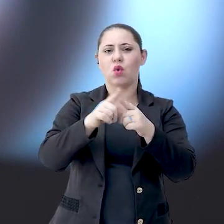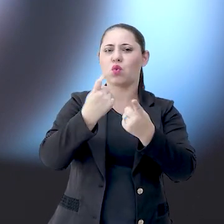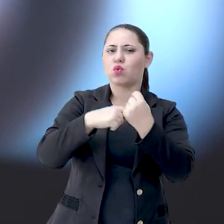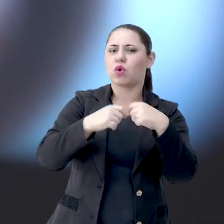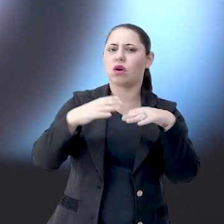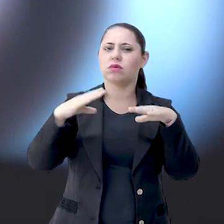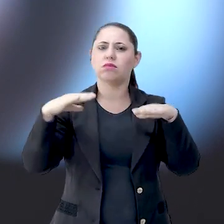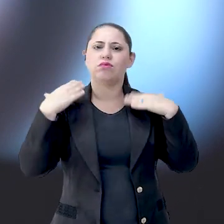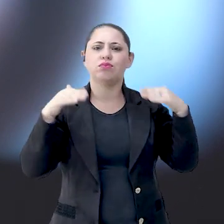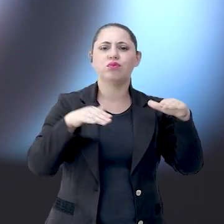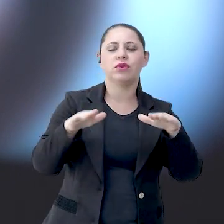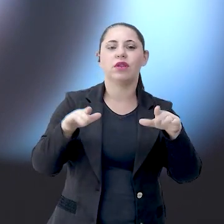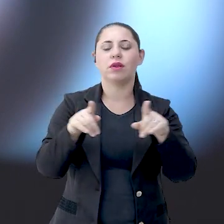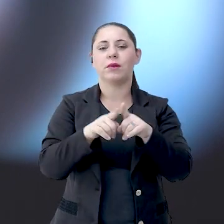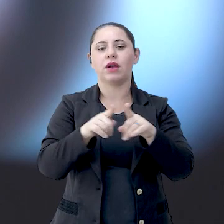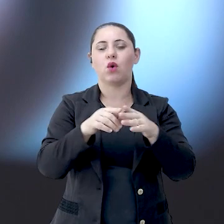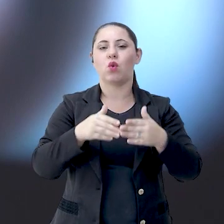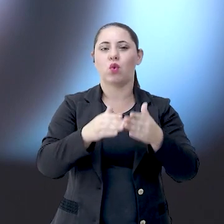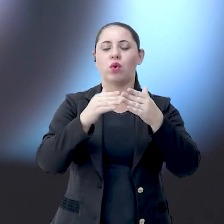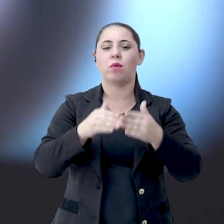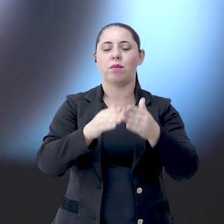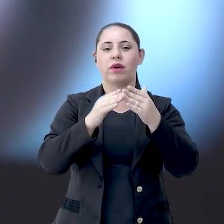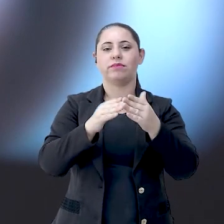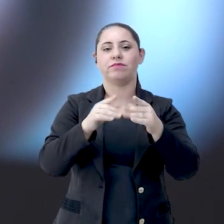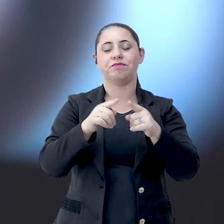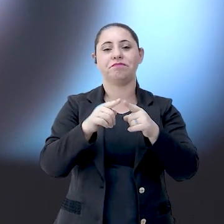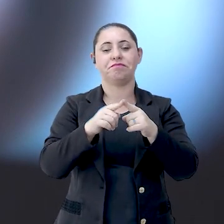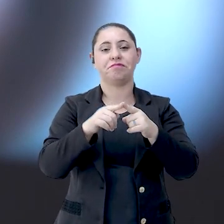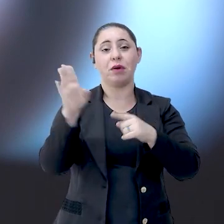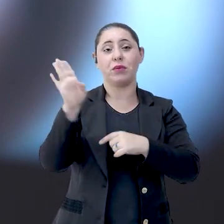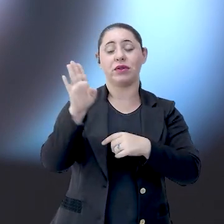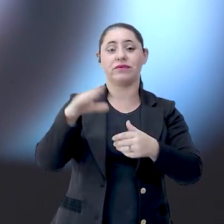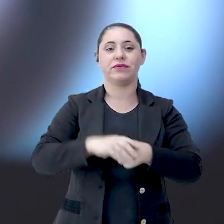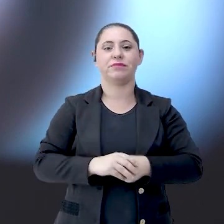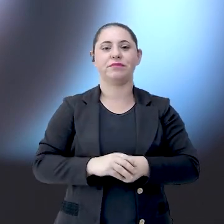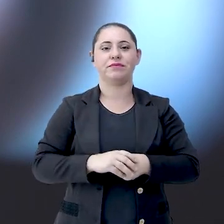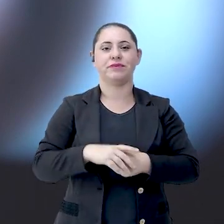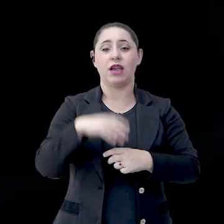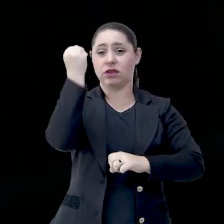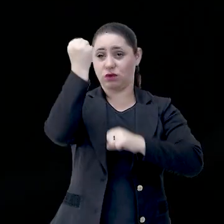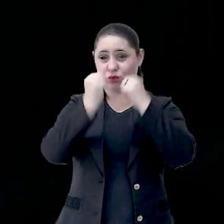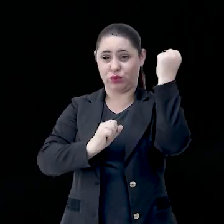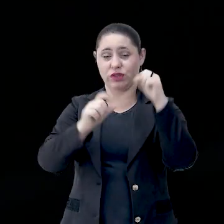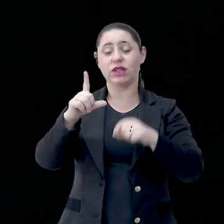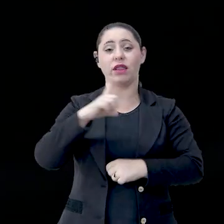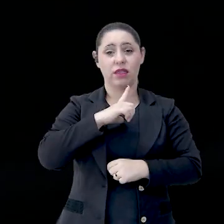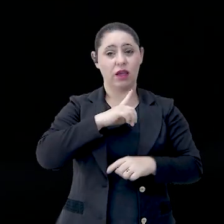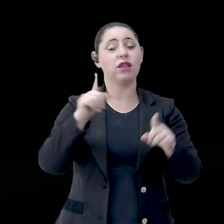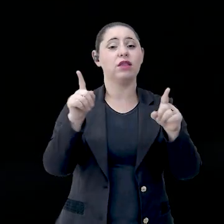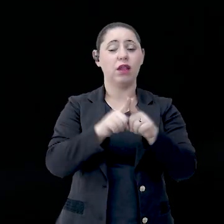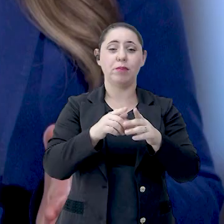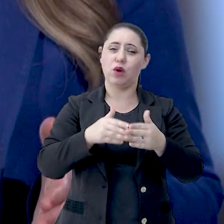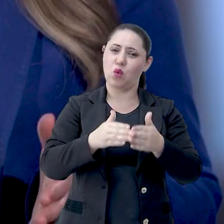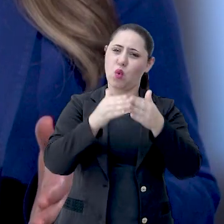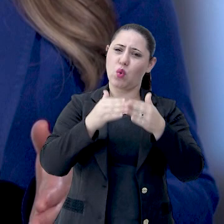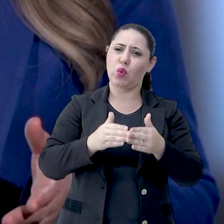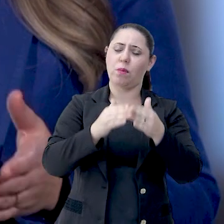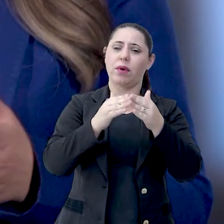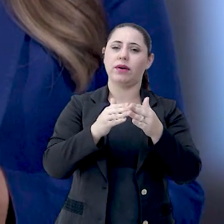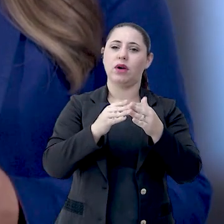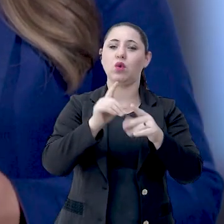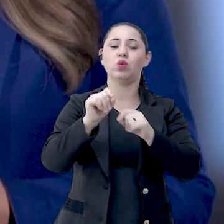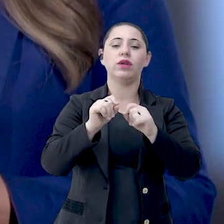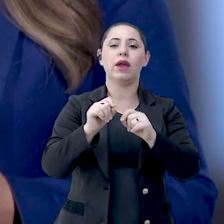industrial presente predominantemente em Corumbá, com a extração de minério. Por ser grande, a região